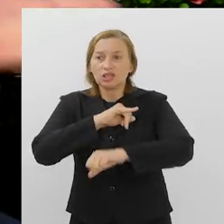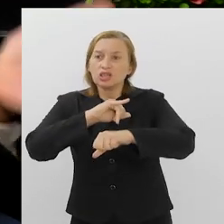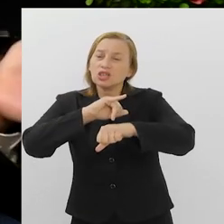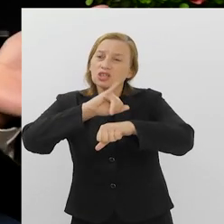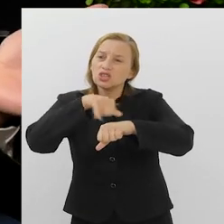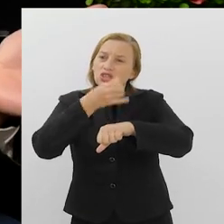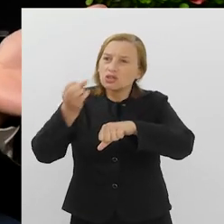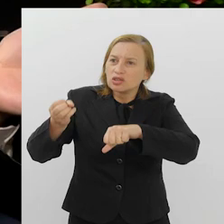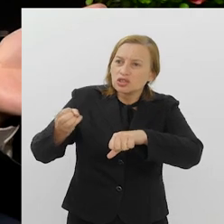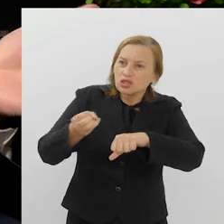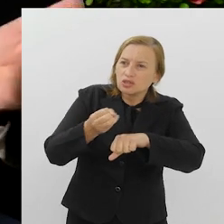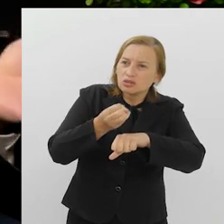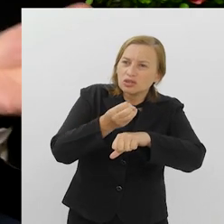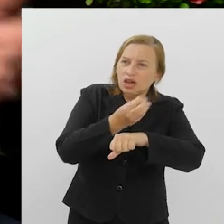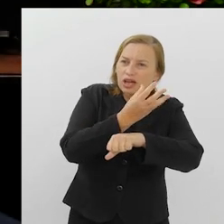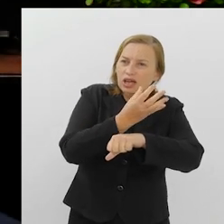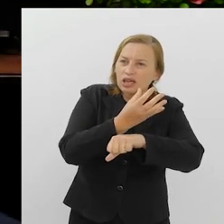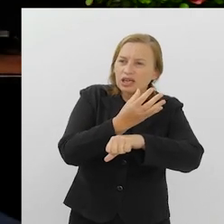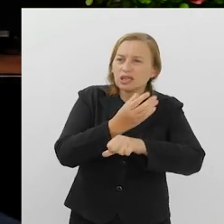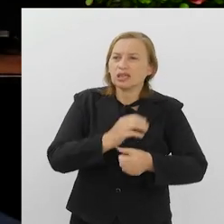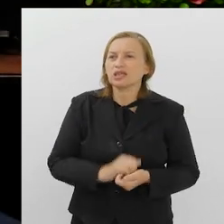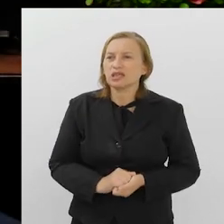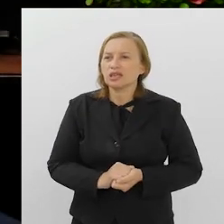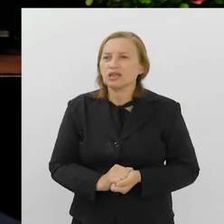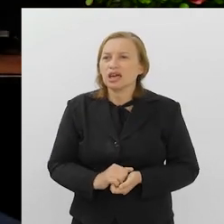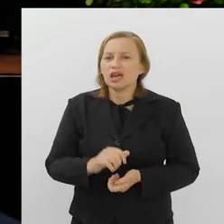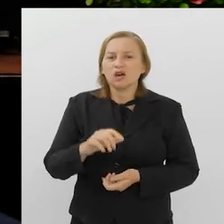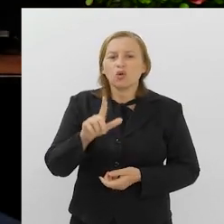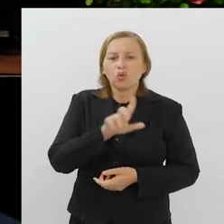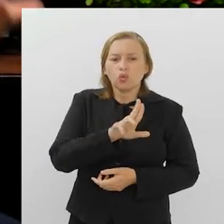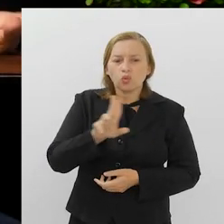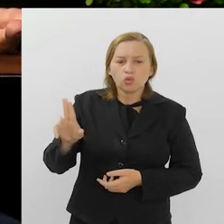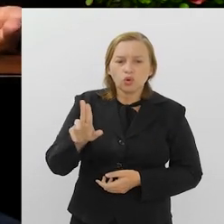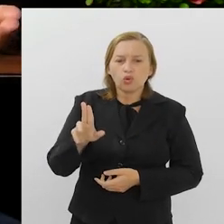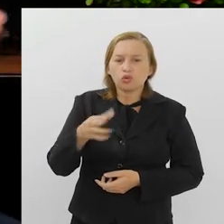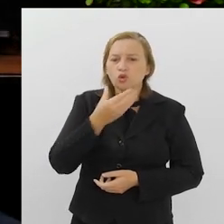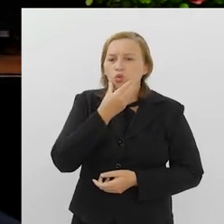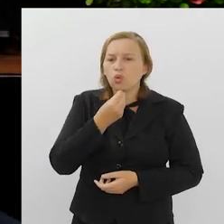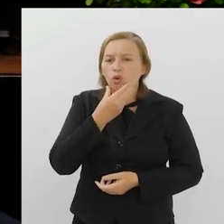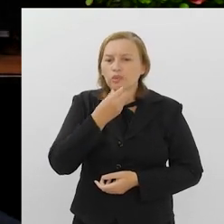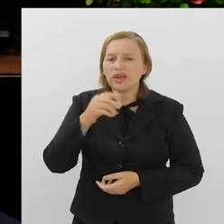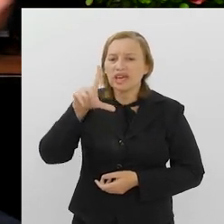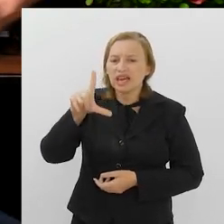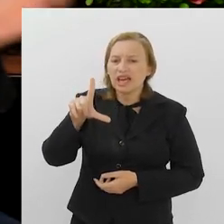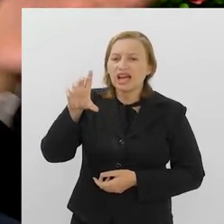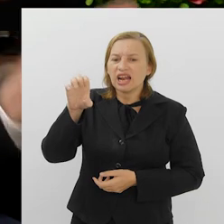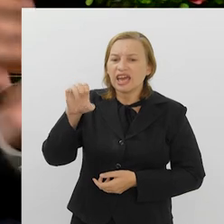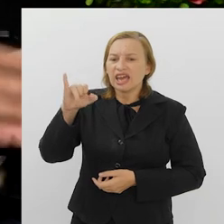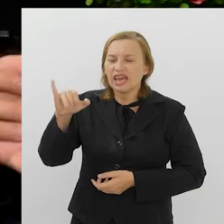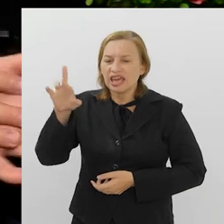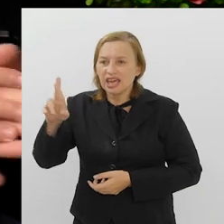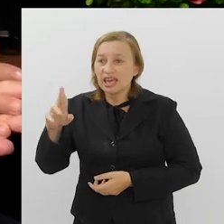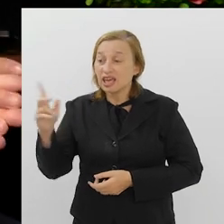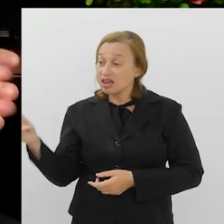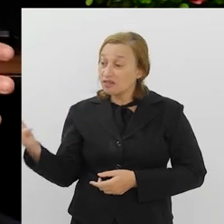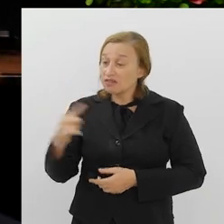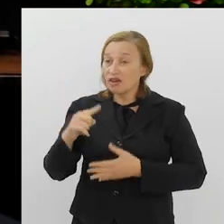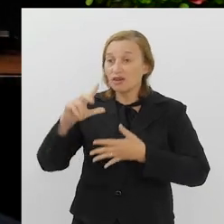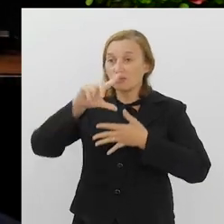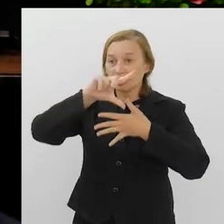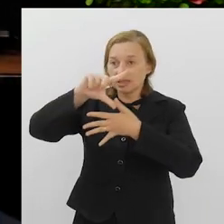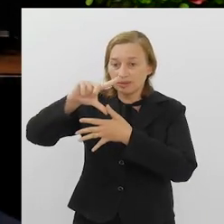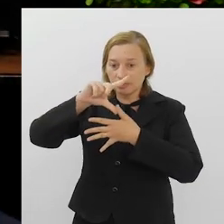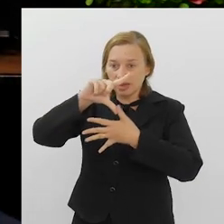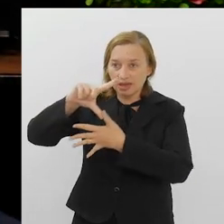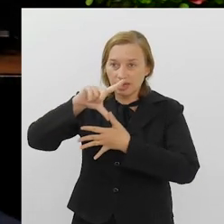600 Anos Antes de Cristo Ele se chamava leí e ele veio para as Américas